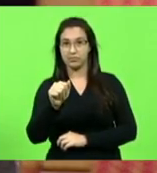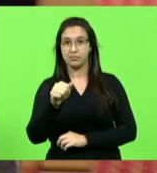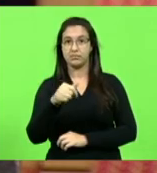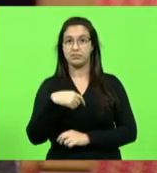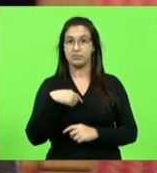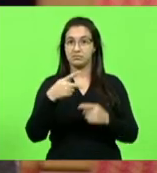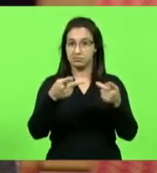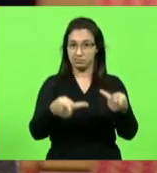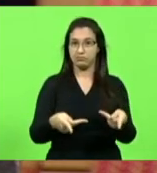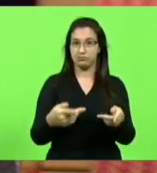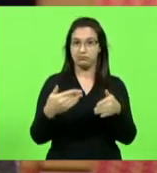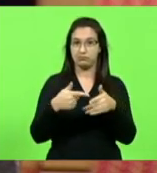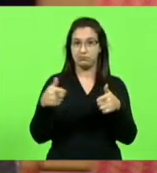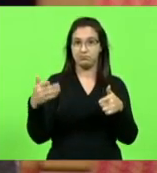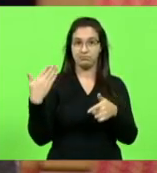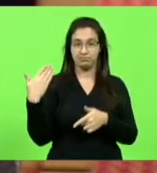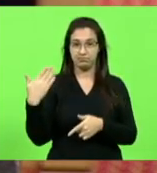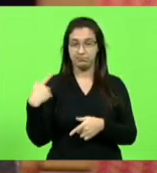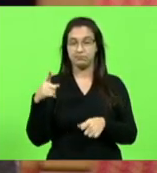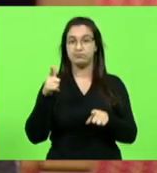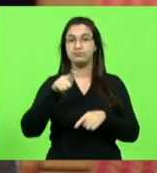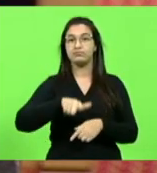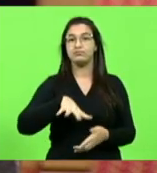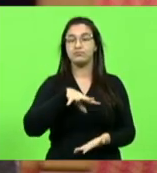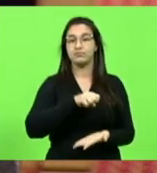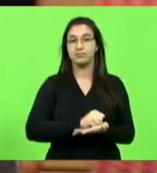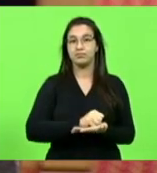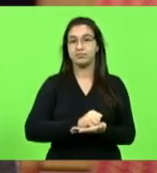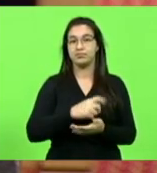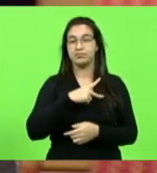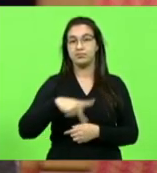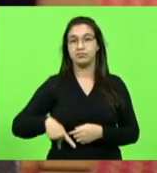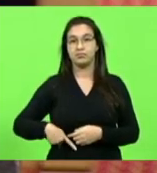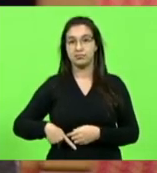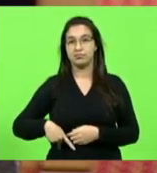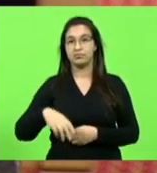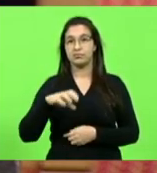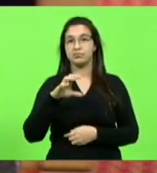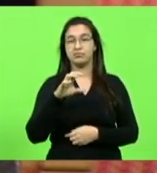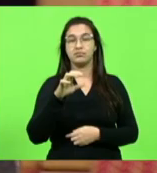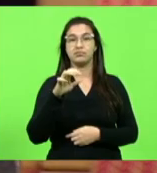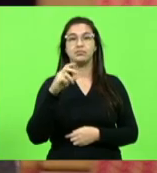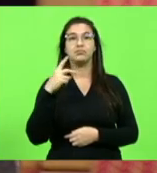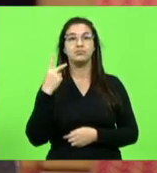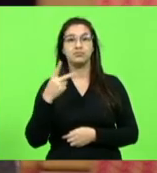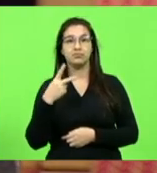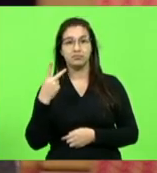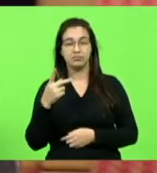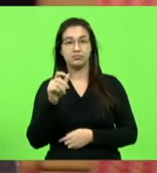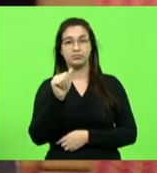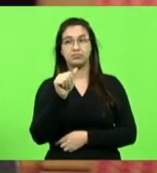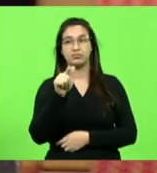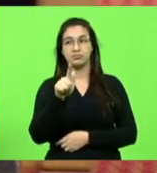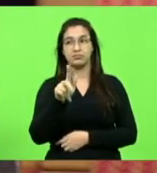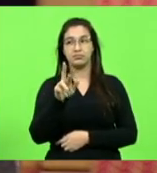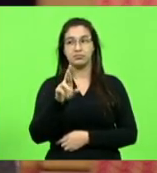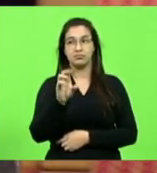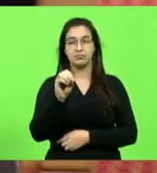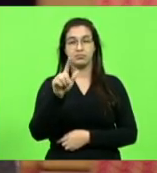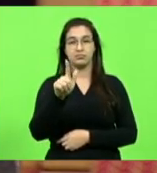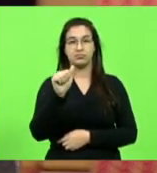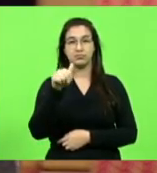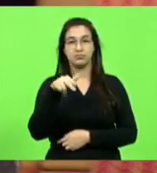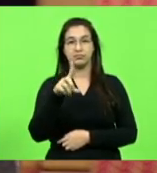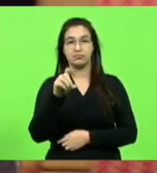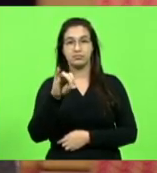dias. Registrar também a presidenta da Câmara de Vereadores de Agrolândia, a nossa colega